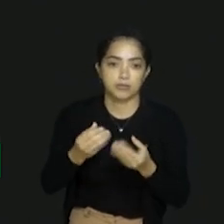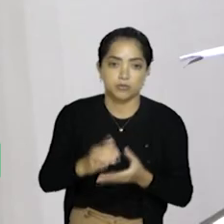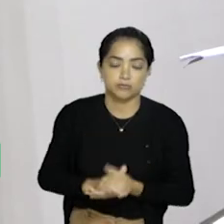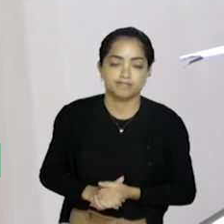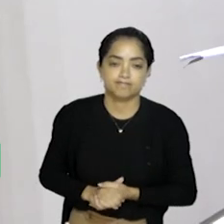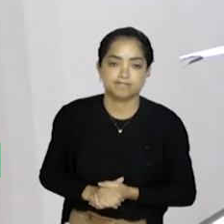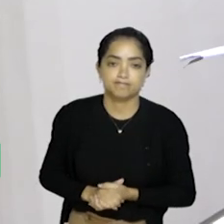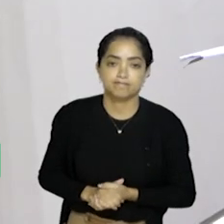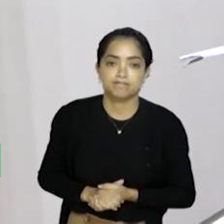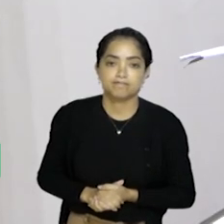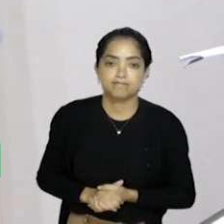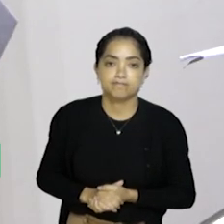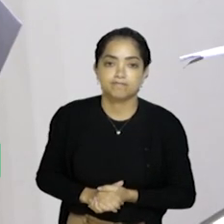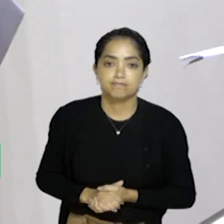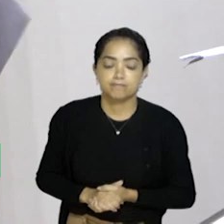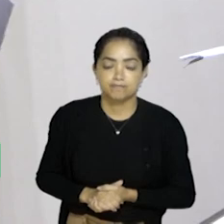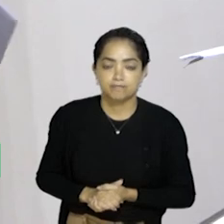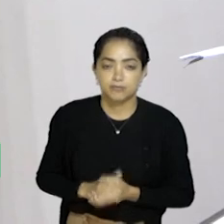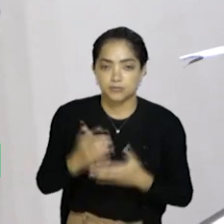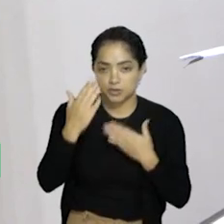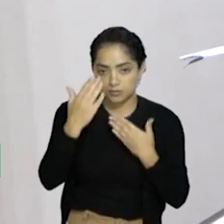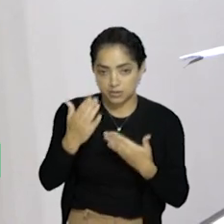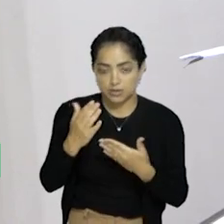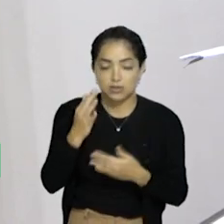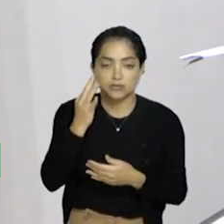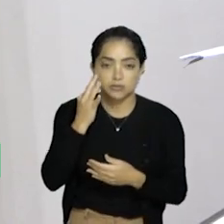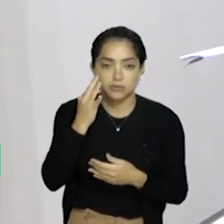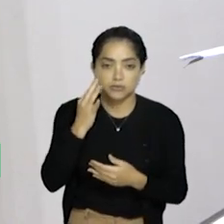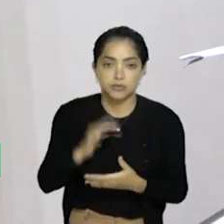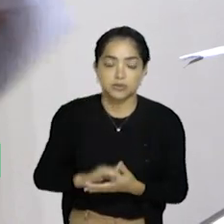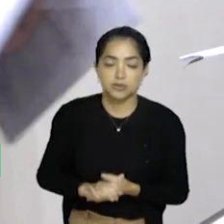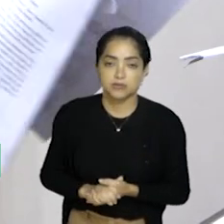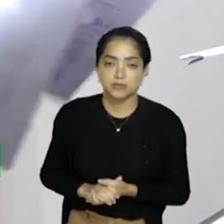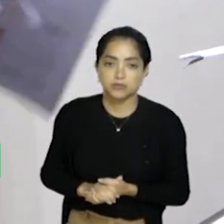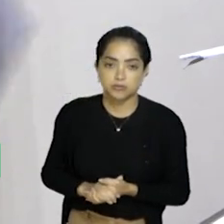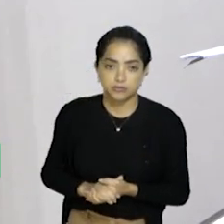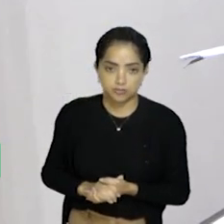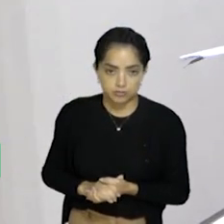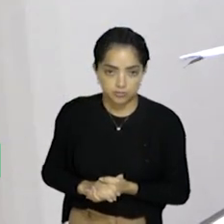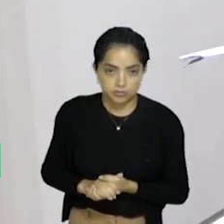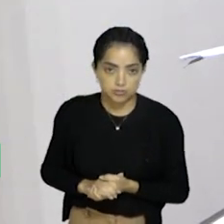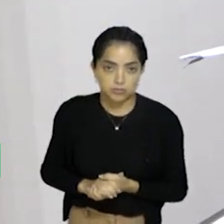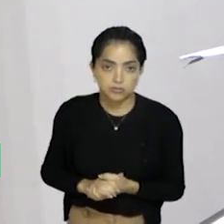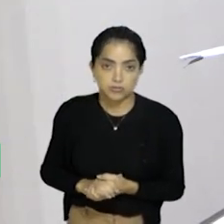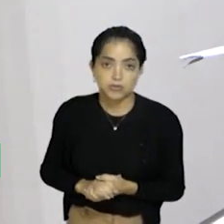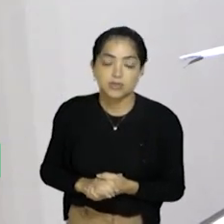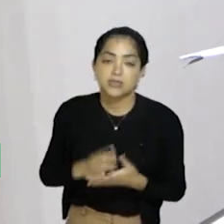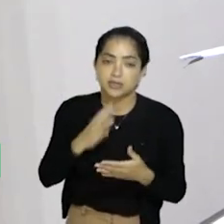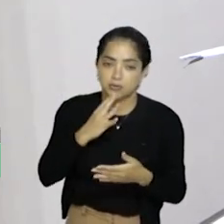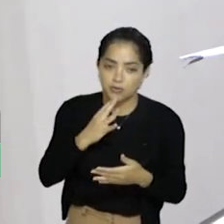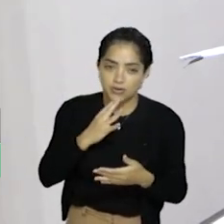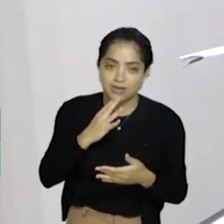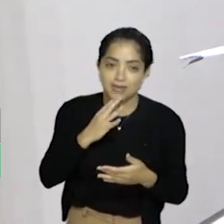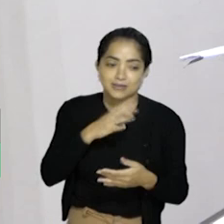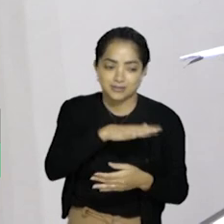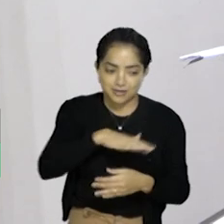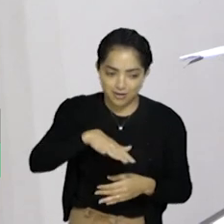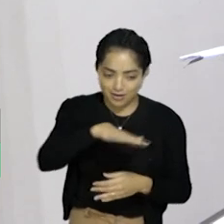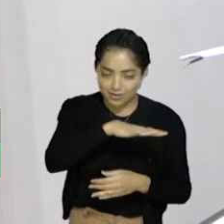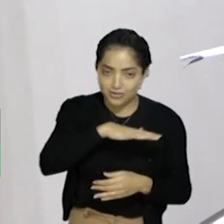Obrigado deputado Fernando é um dos maiores conhecedores em Joinville